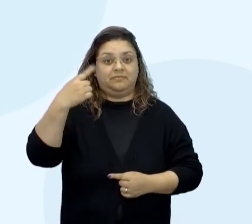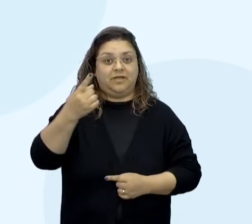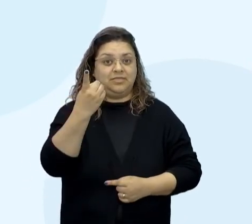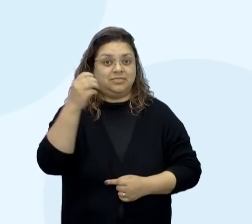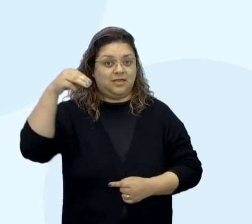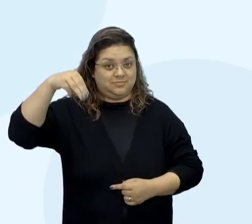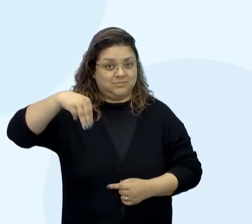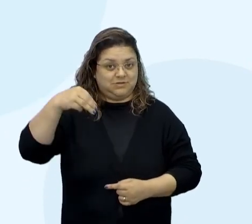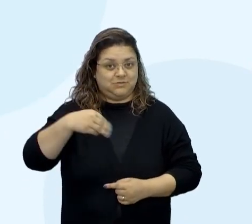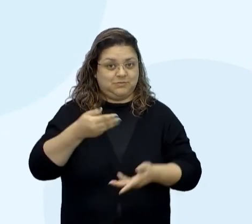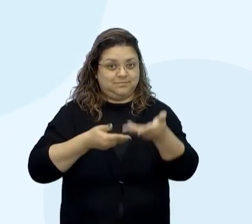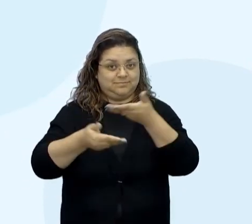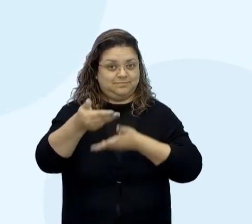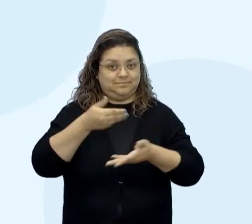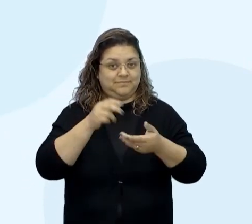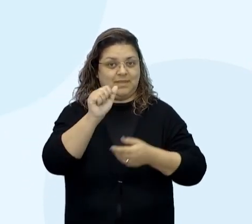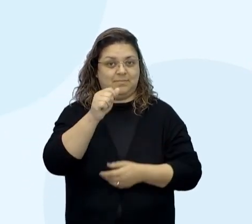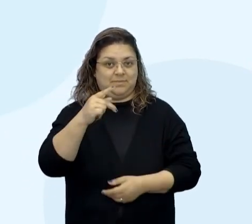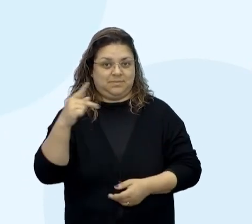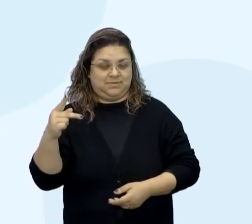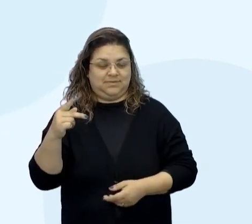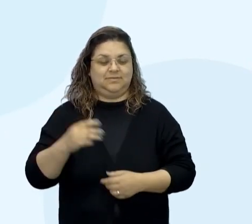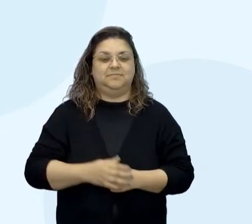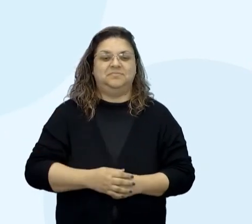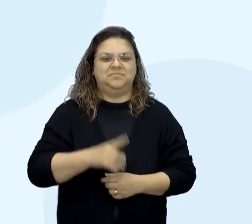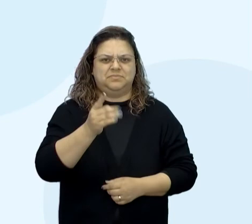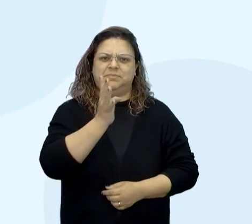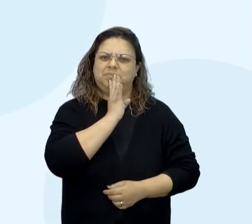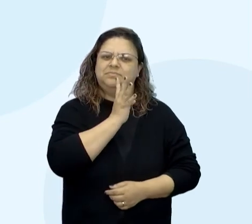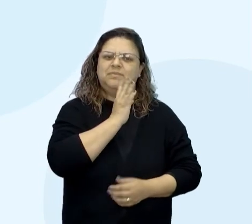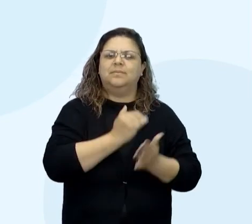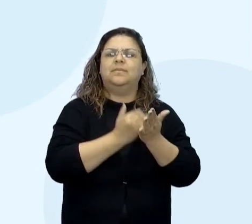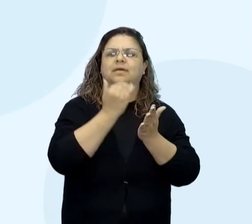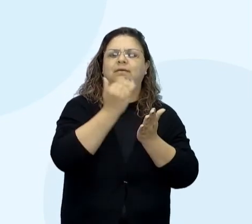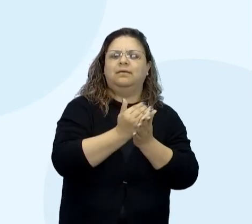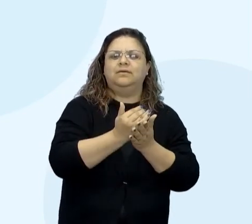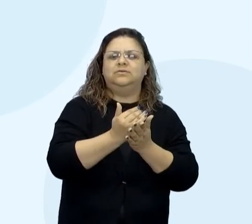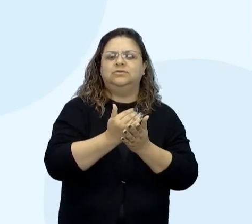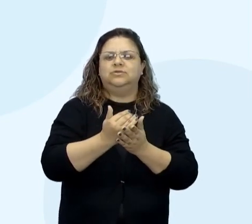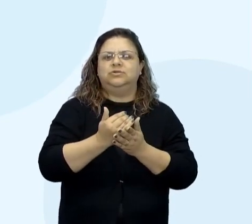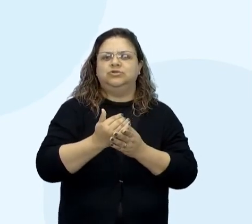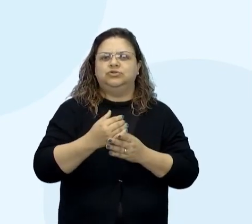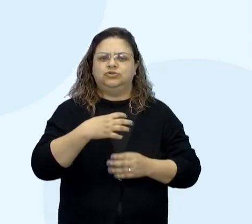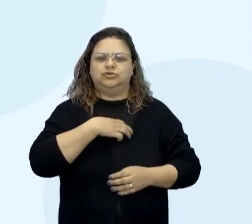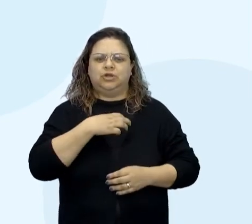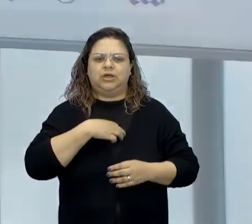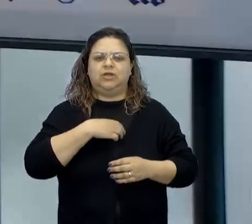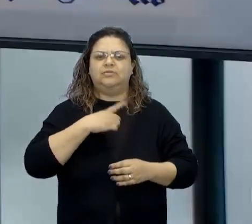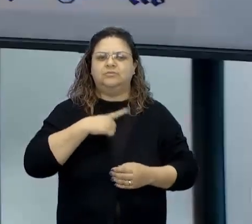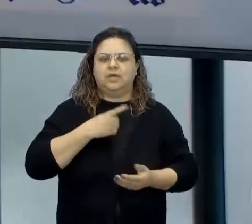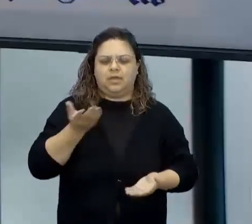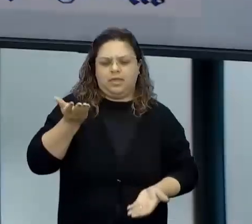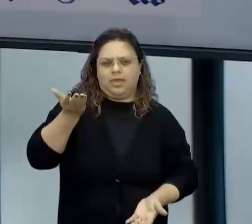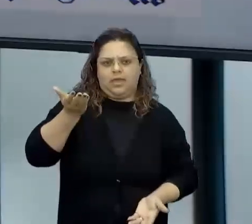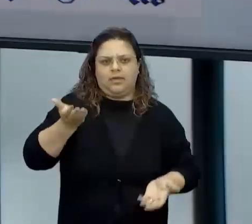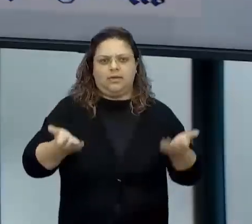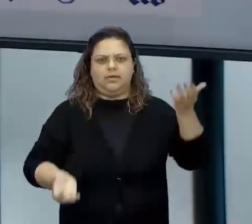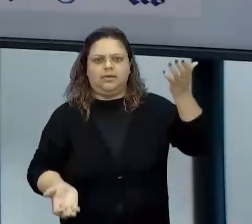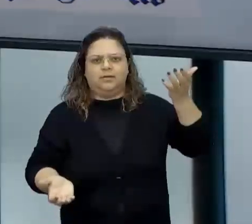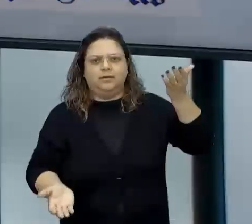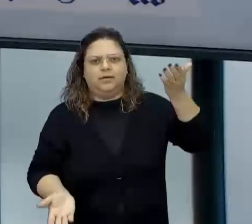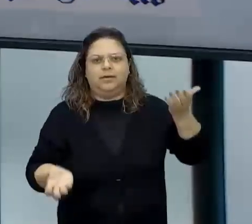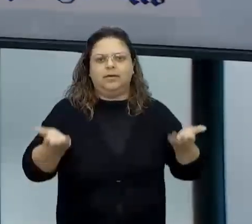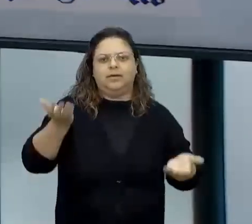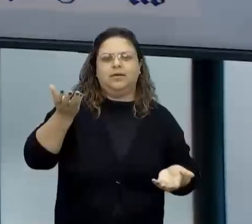10 minutos, se você conhece, além disso, algum tipo de alavanca. Não vai esquecer,